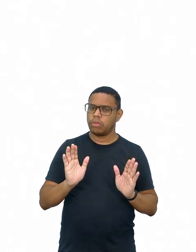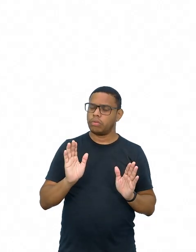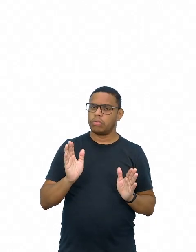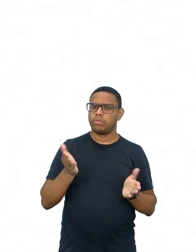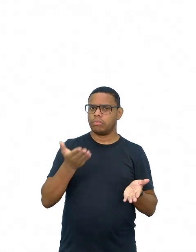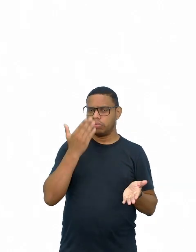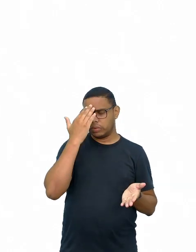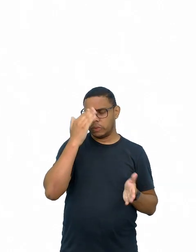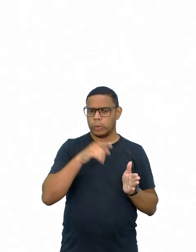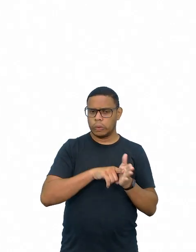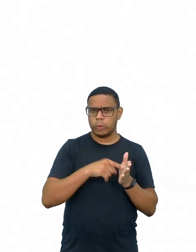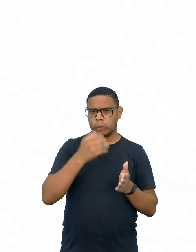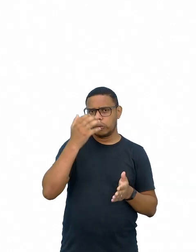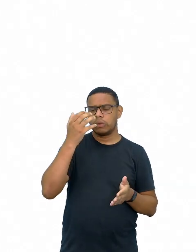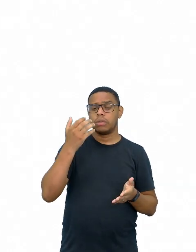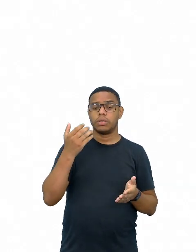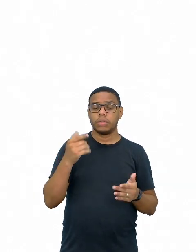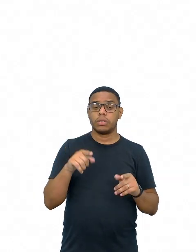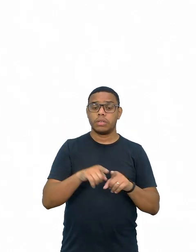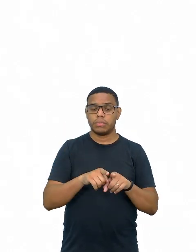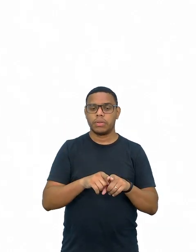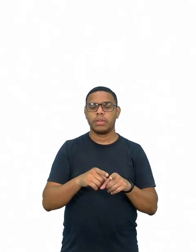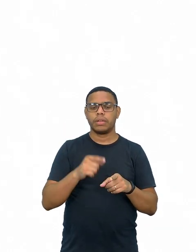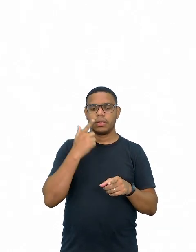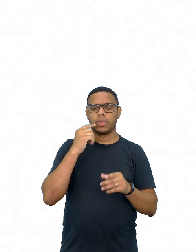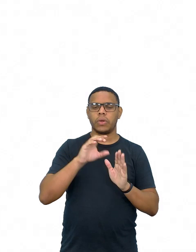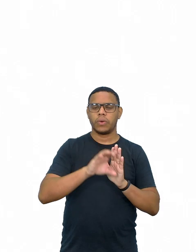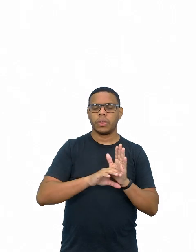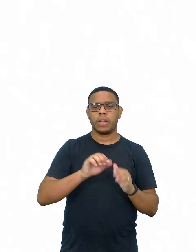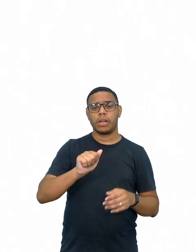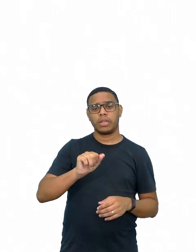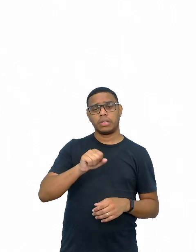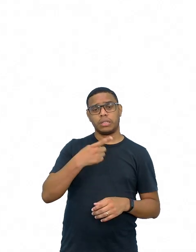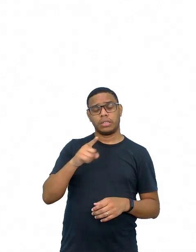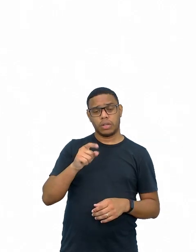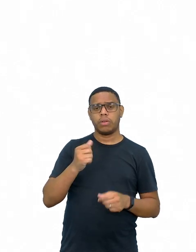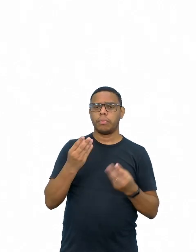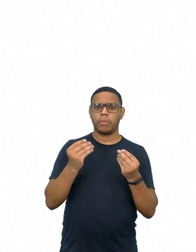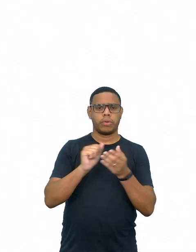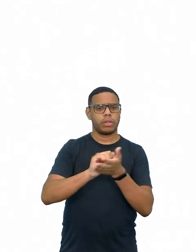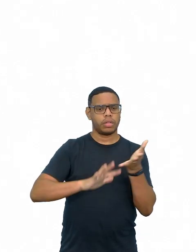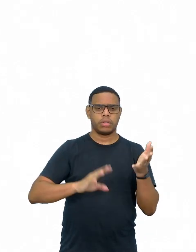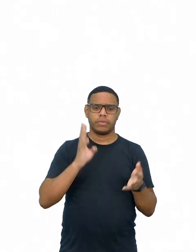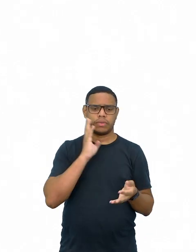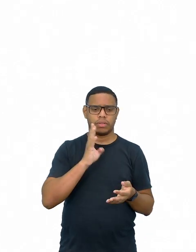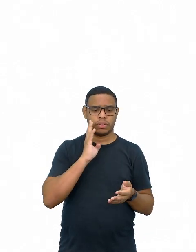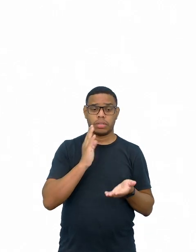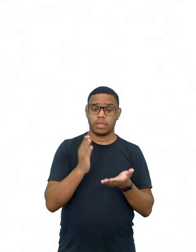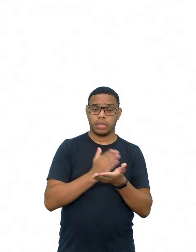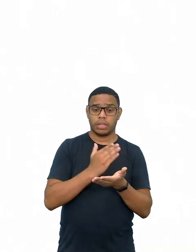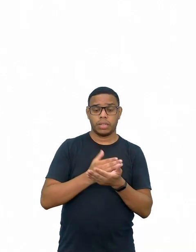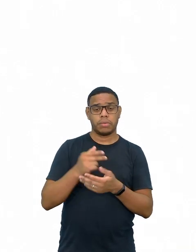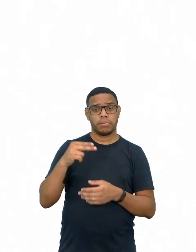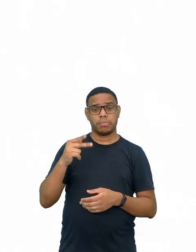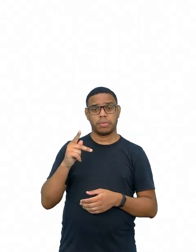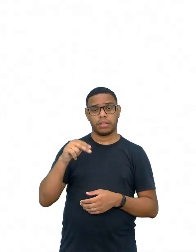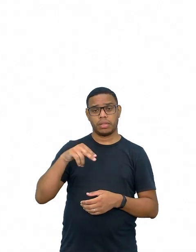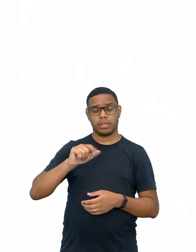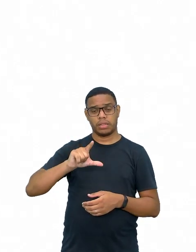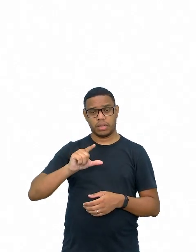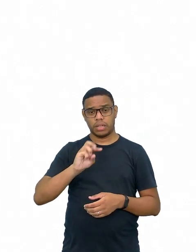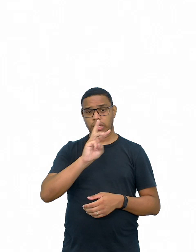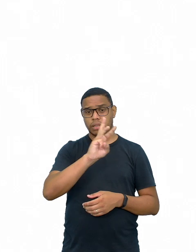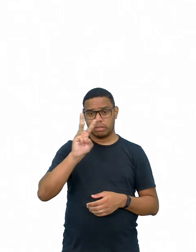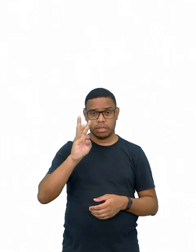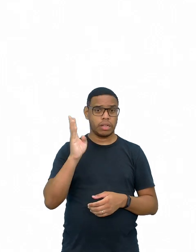para saber. O currículo em ação, tem bastante atividade legal sobre isso. O livro de PNLD, sites